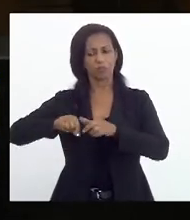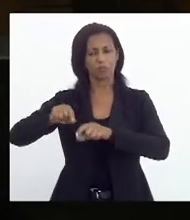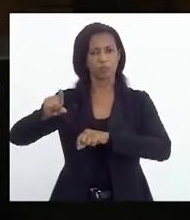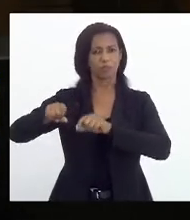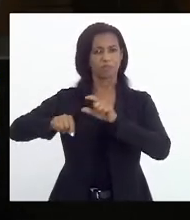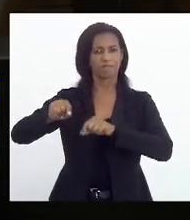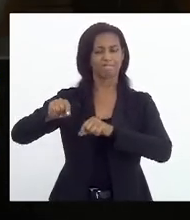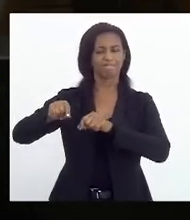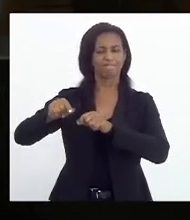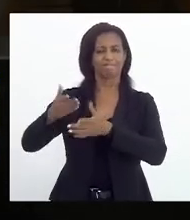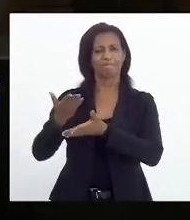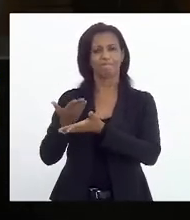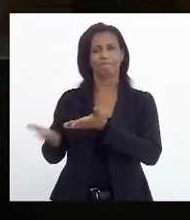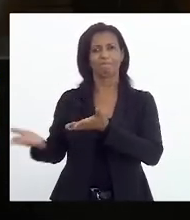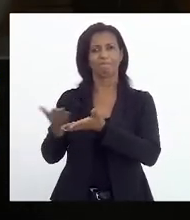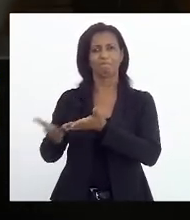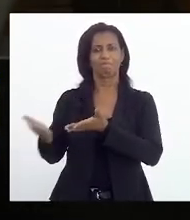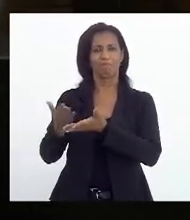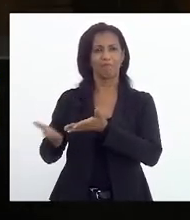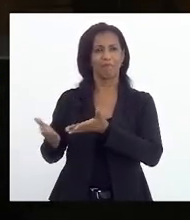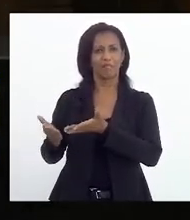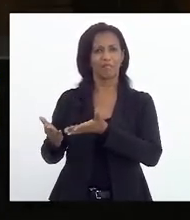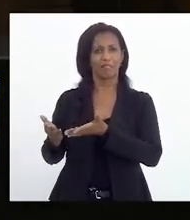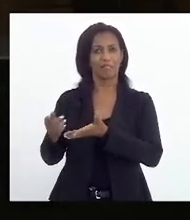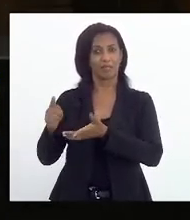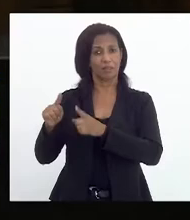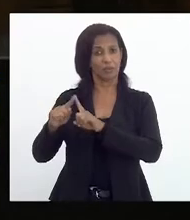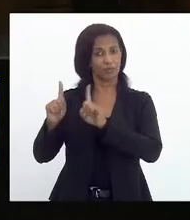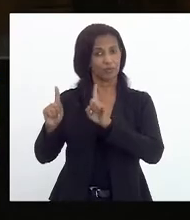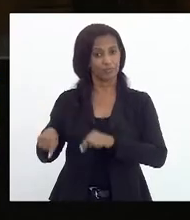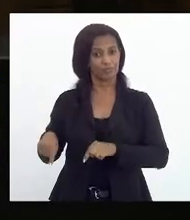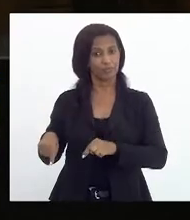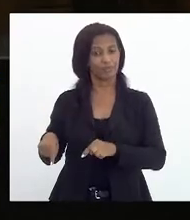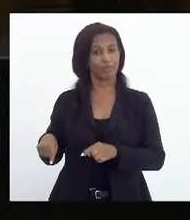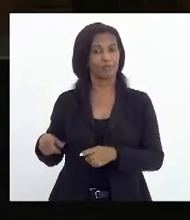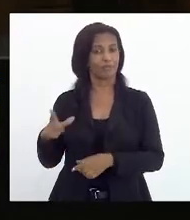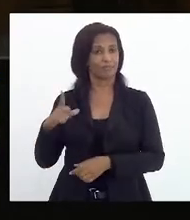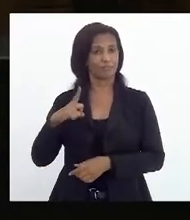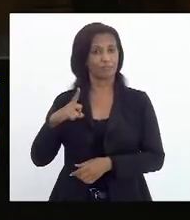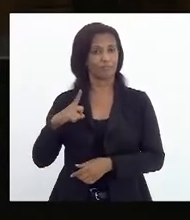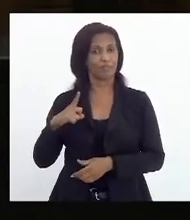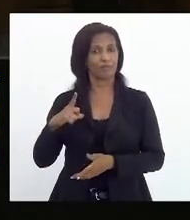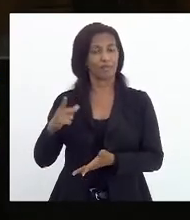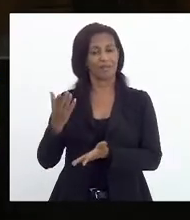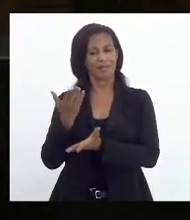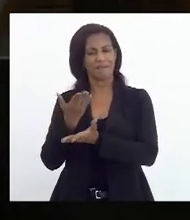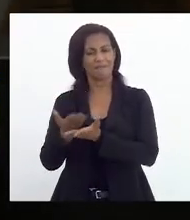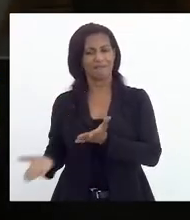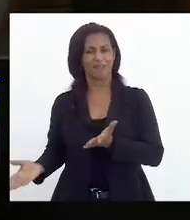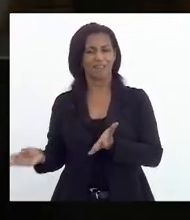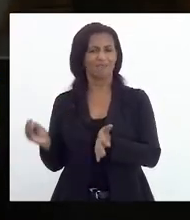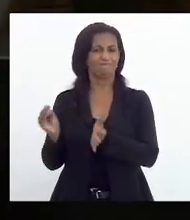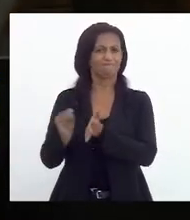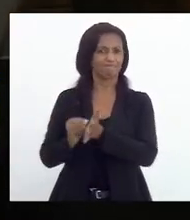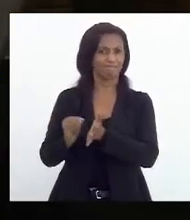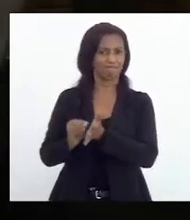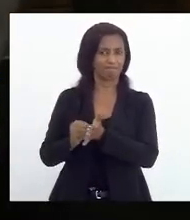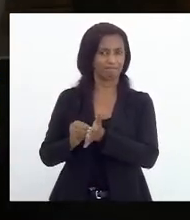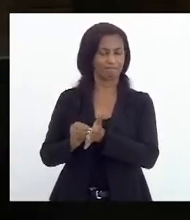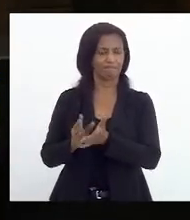as perdas que ia ter o funcionalismo público e perdas indesejáveis